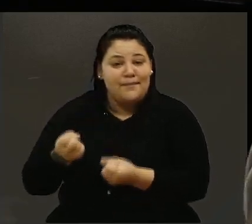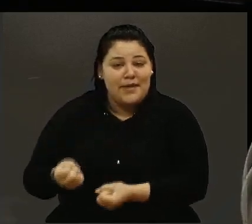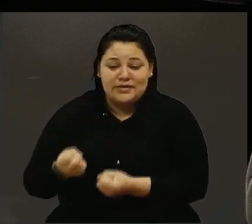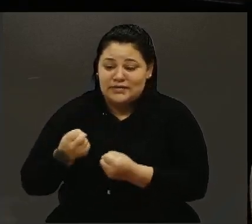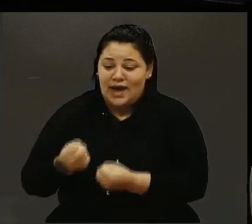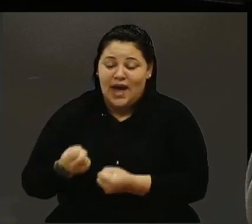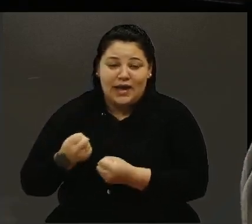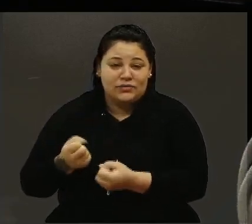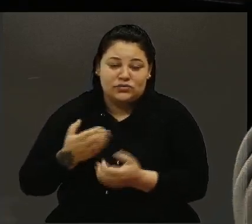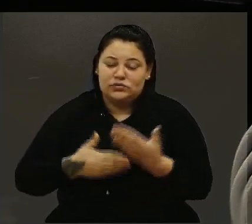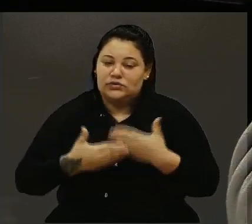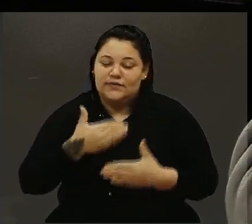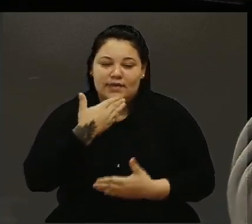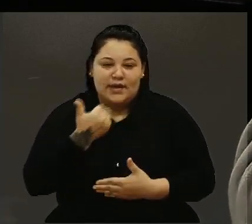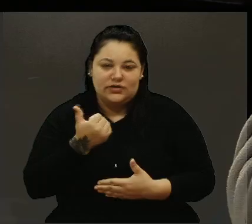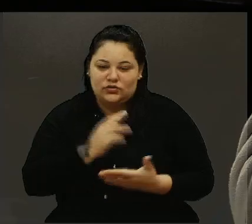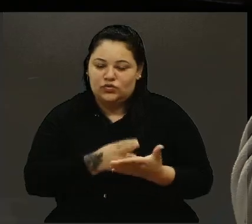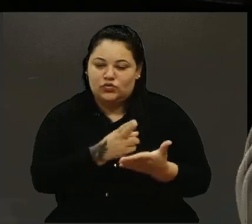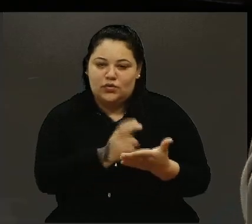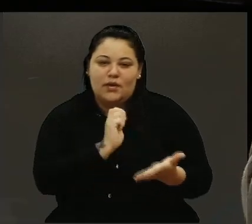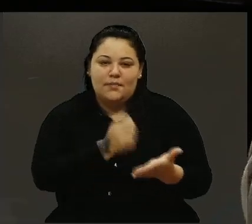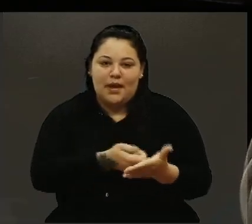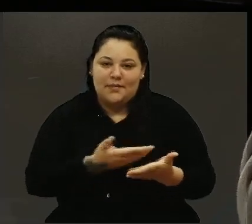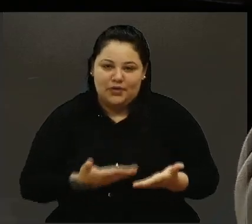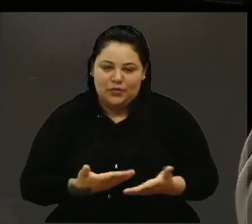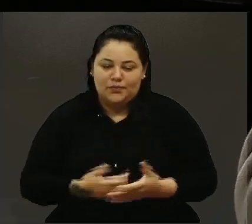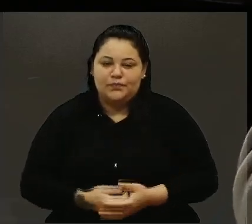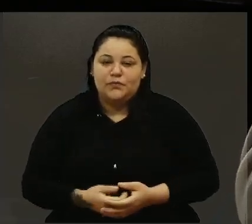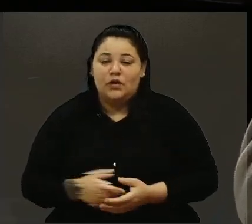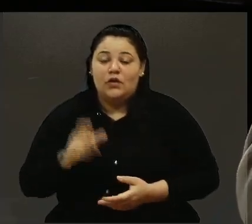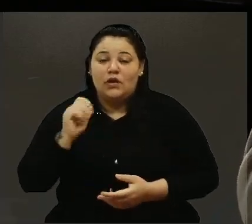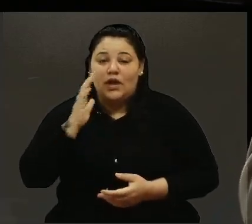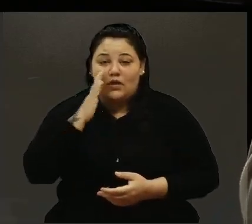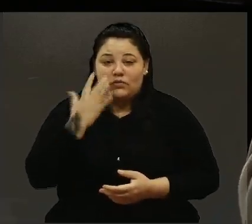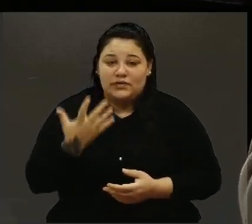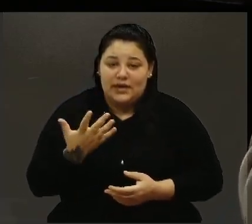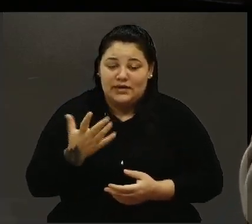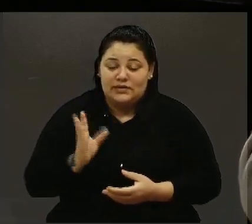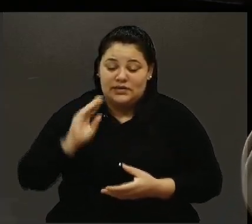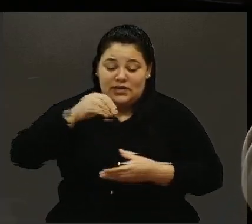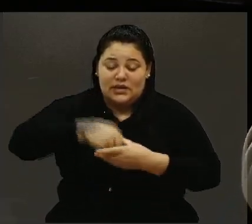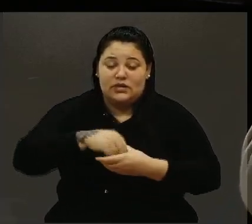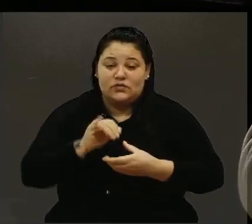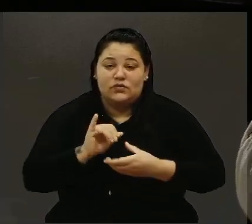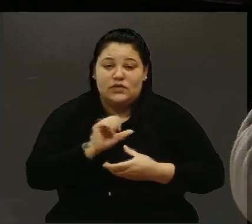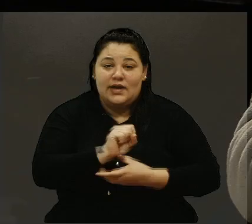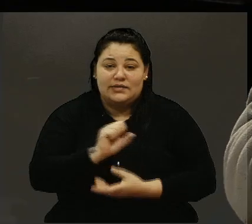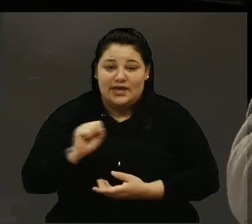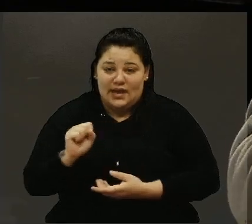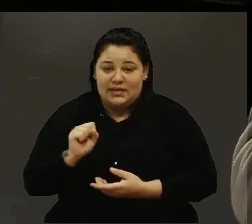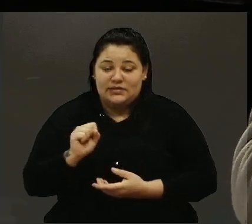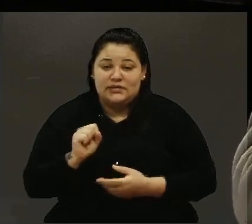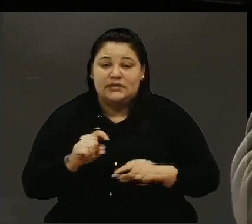os benefícios de prestação continuada. O que acontece no órgão gestor do INSS, no órgão gestor